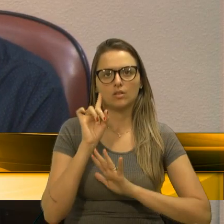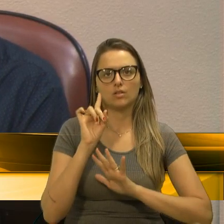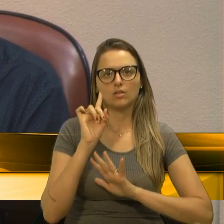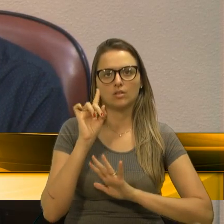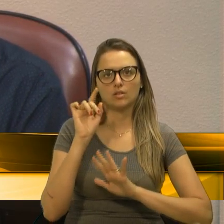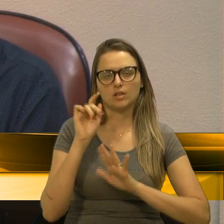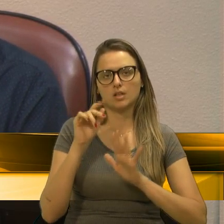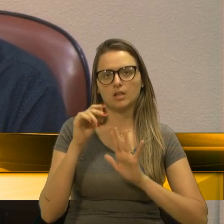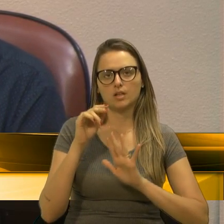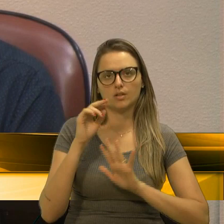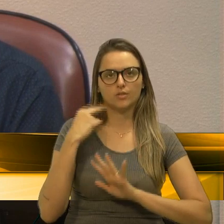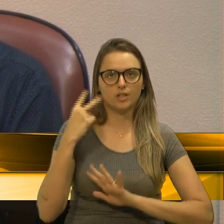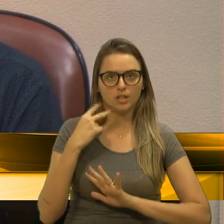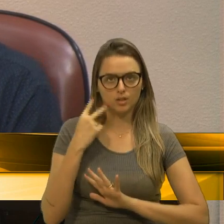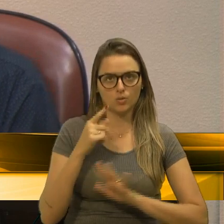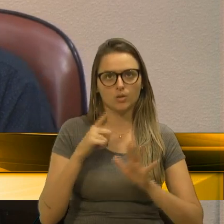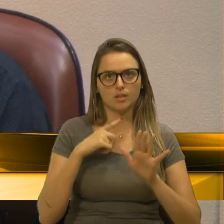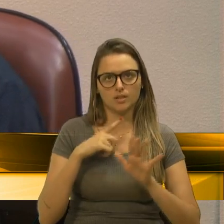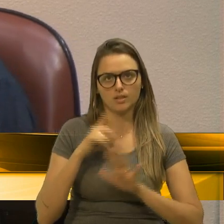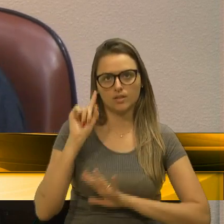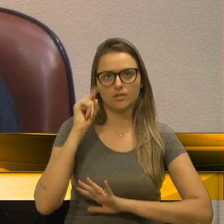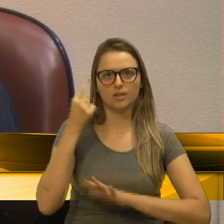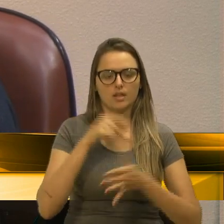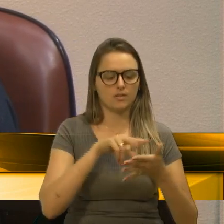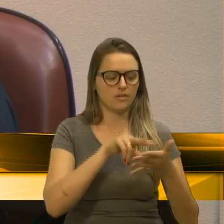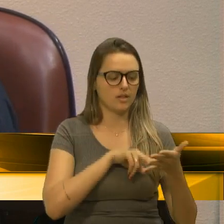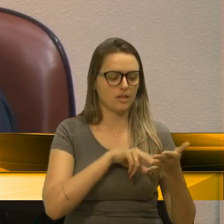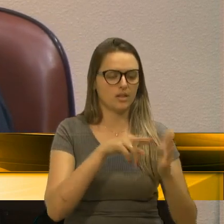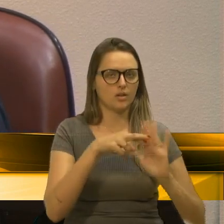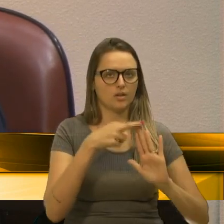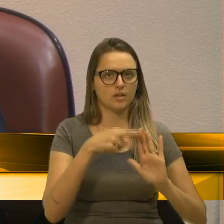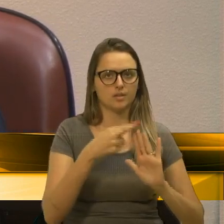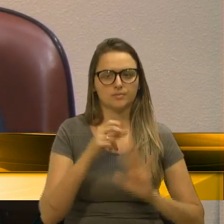palavra o autor para a leitura do requerimento propriamente dito. Senhor Presidente,